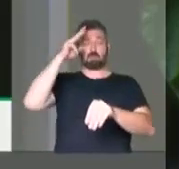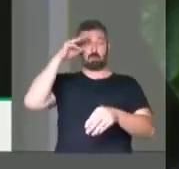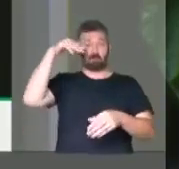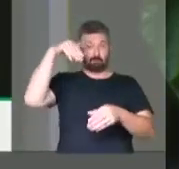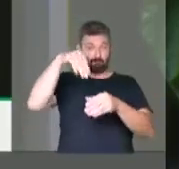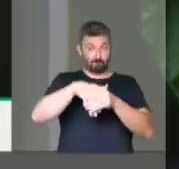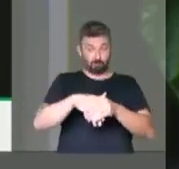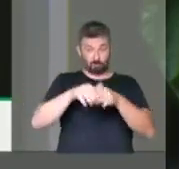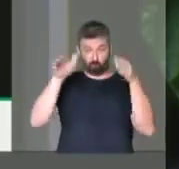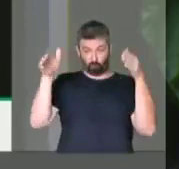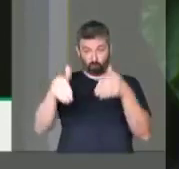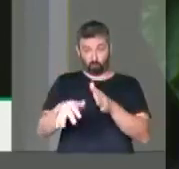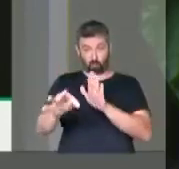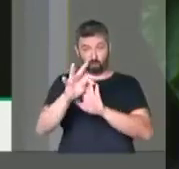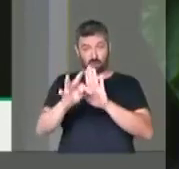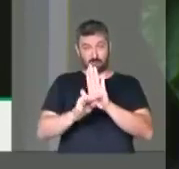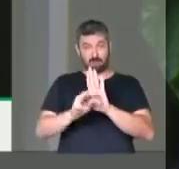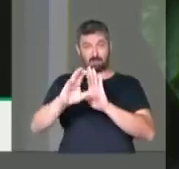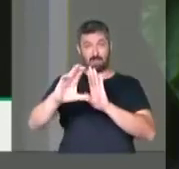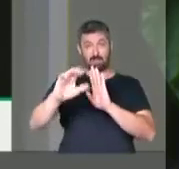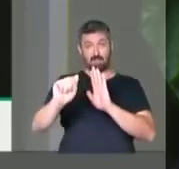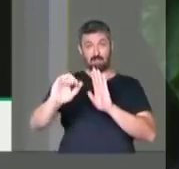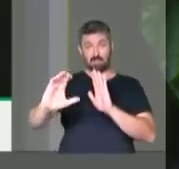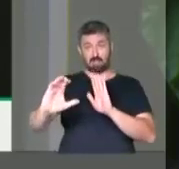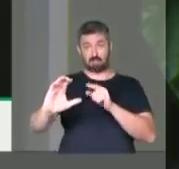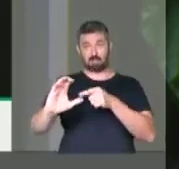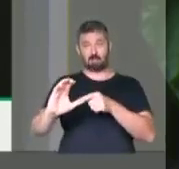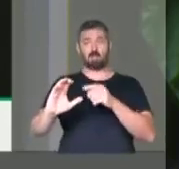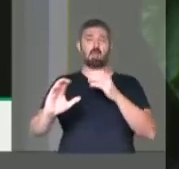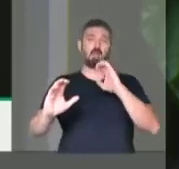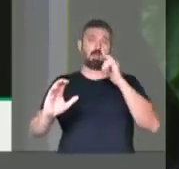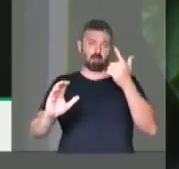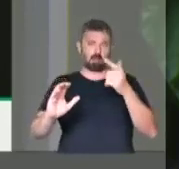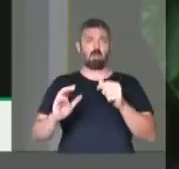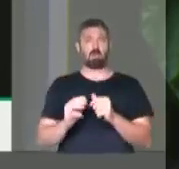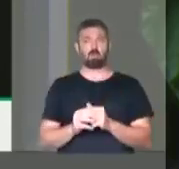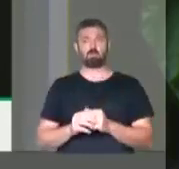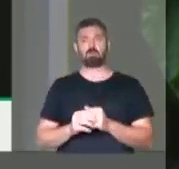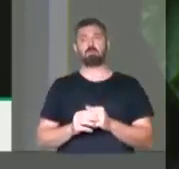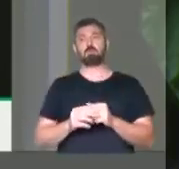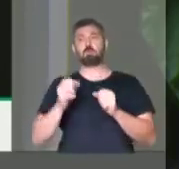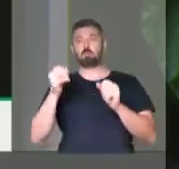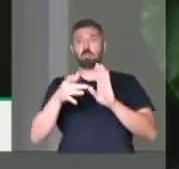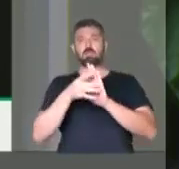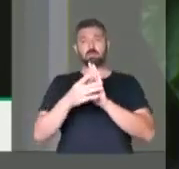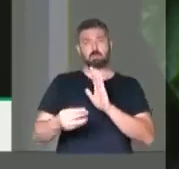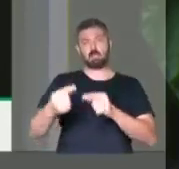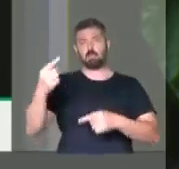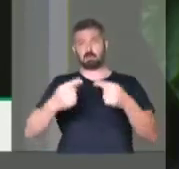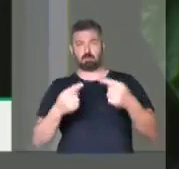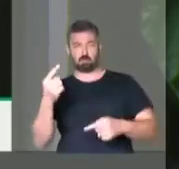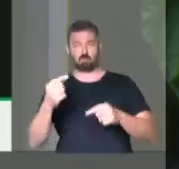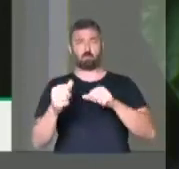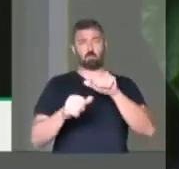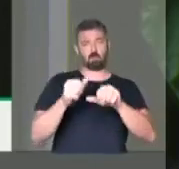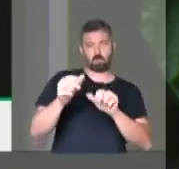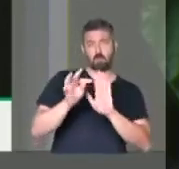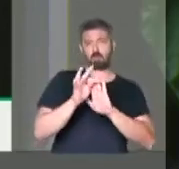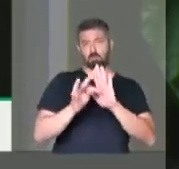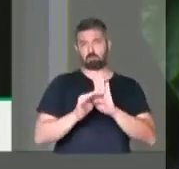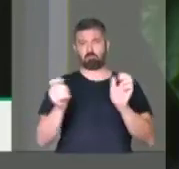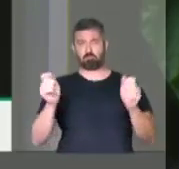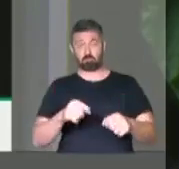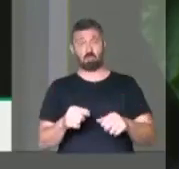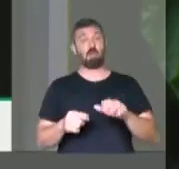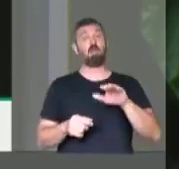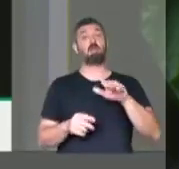será apenas restrita aos CACs e, evidentemente, sujeita a destaques e debates e transformações.